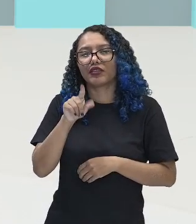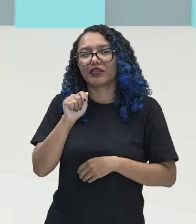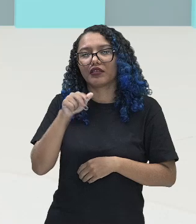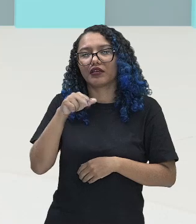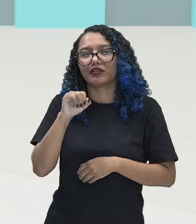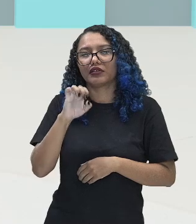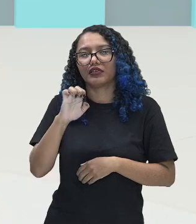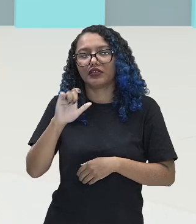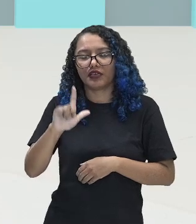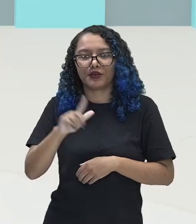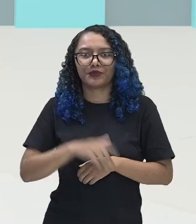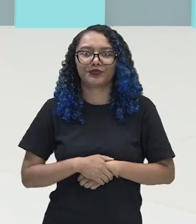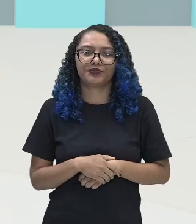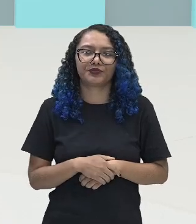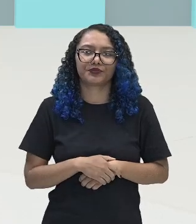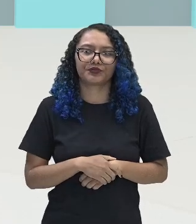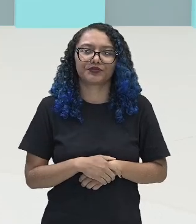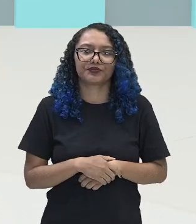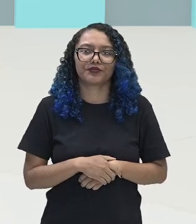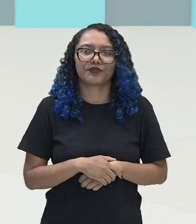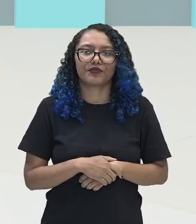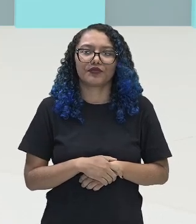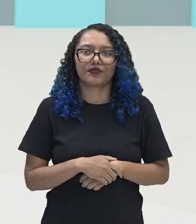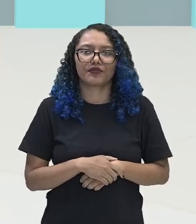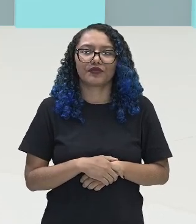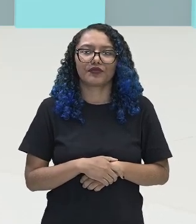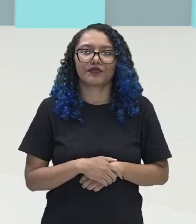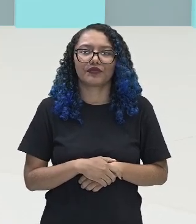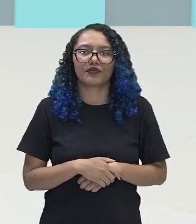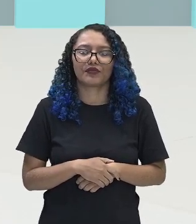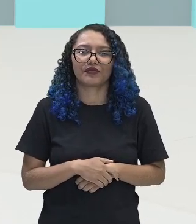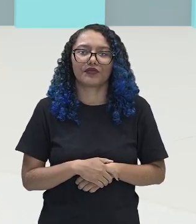só voltar ao texto para entender o que ele quer dizer de